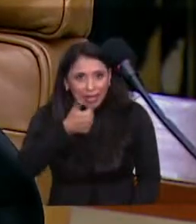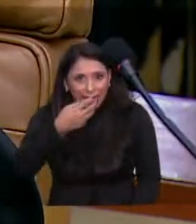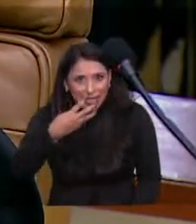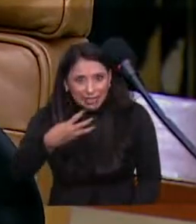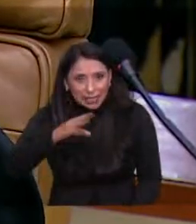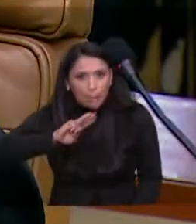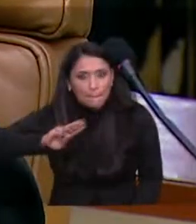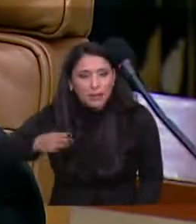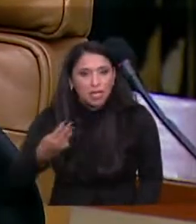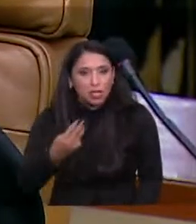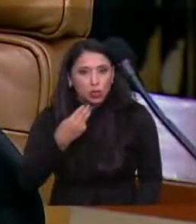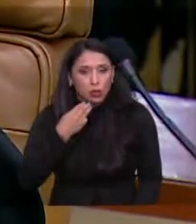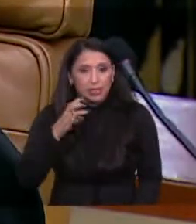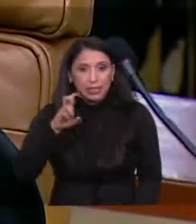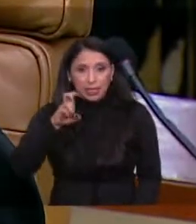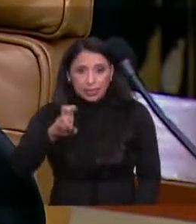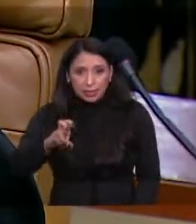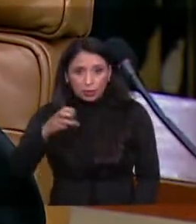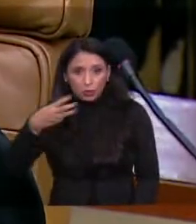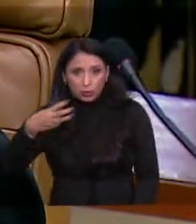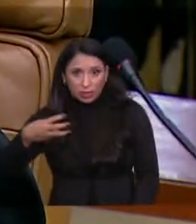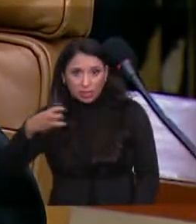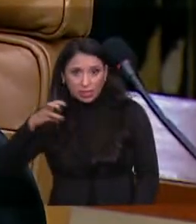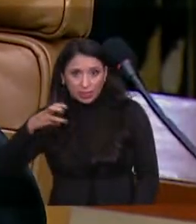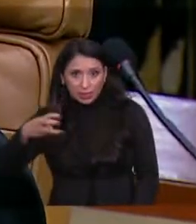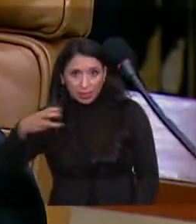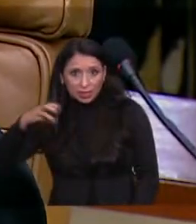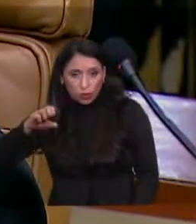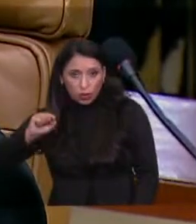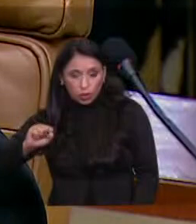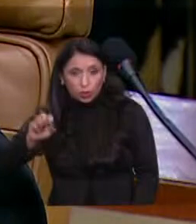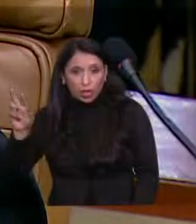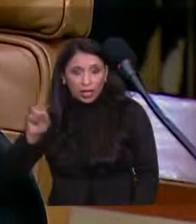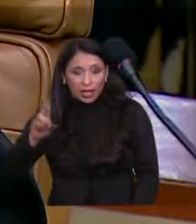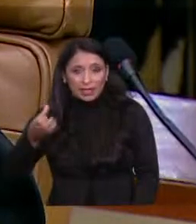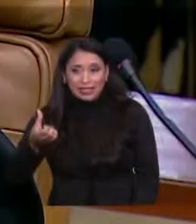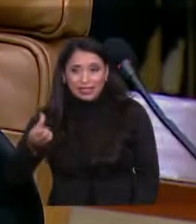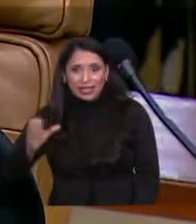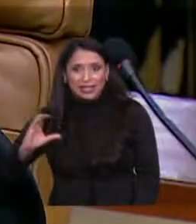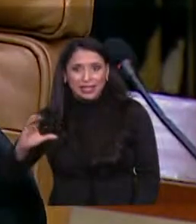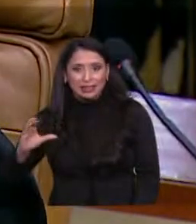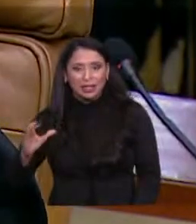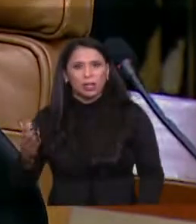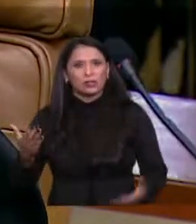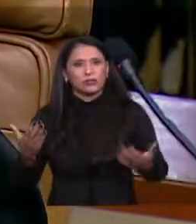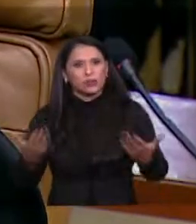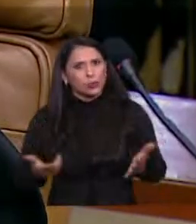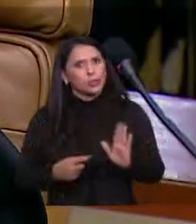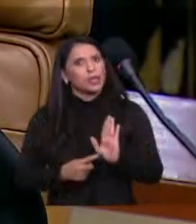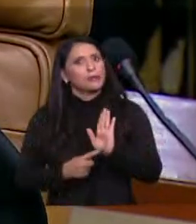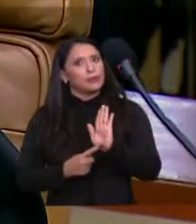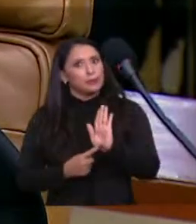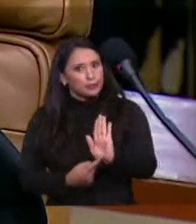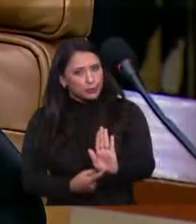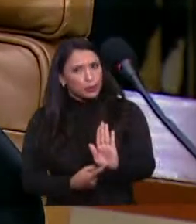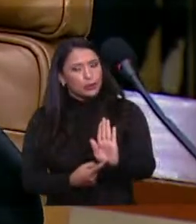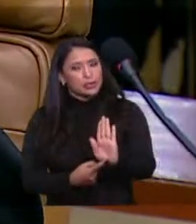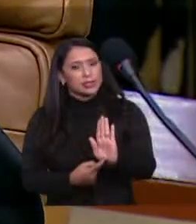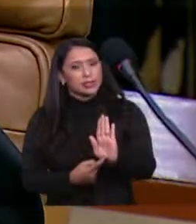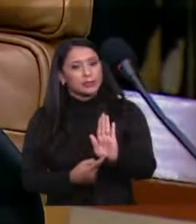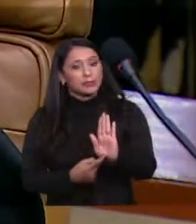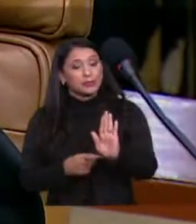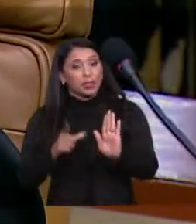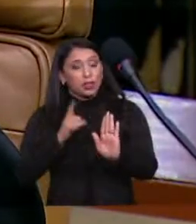milhões 5.338 reais e seis centavos o que retrata de saída